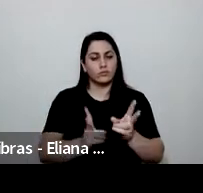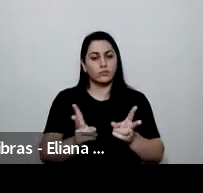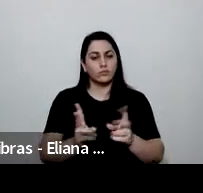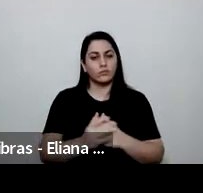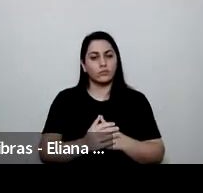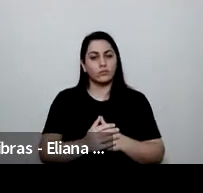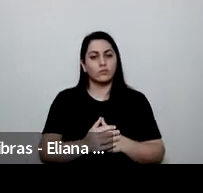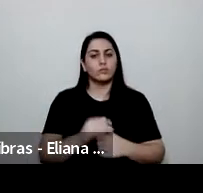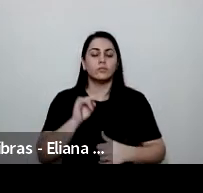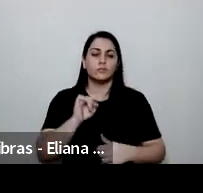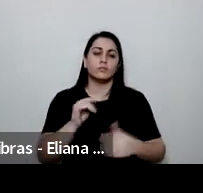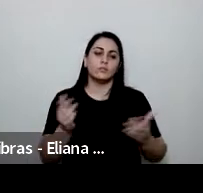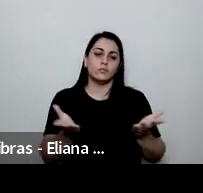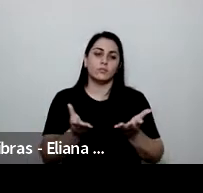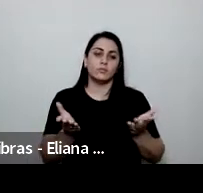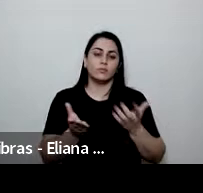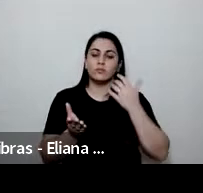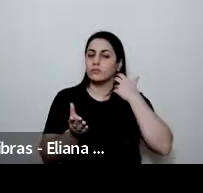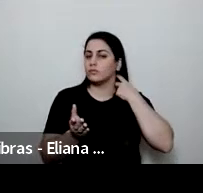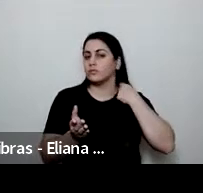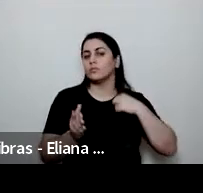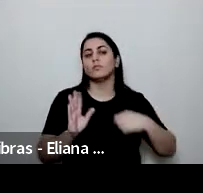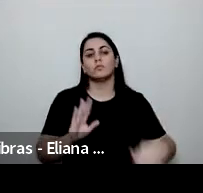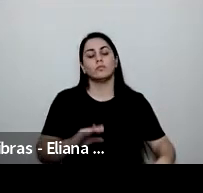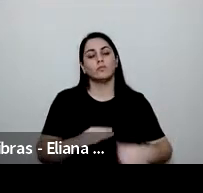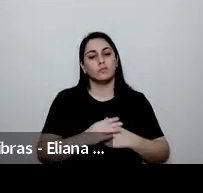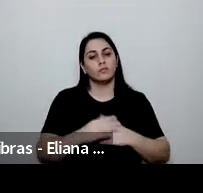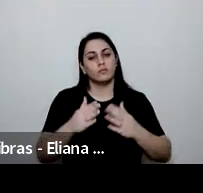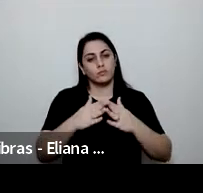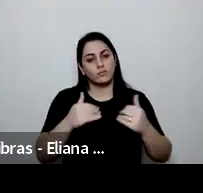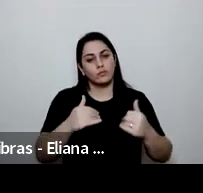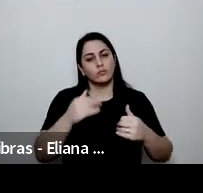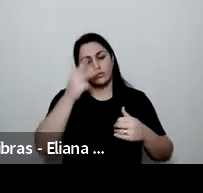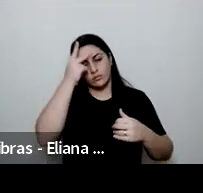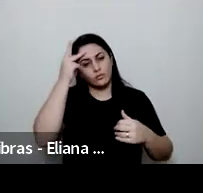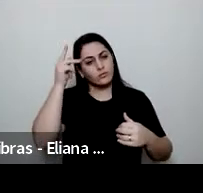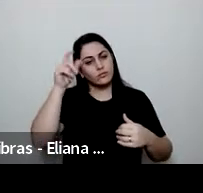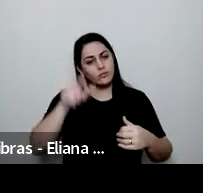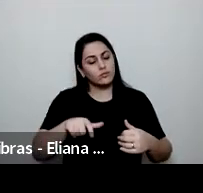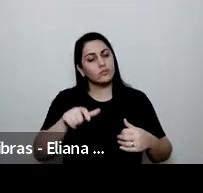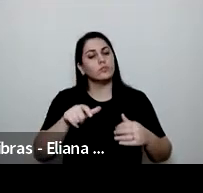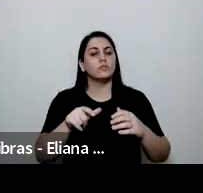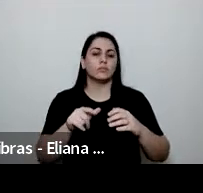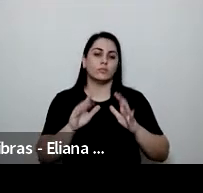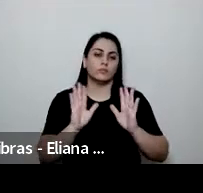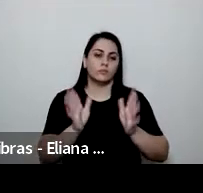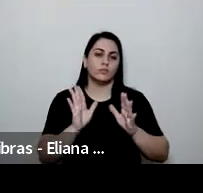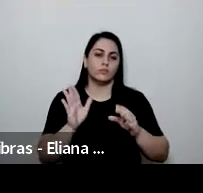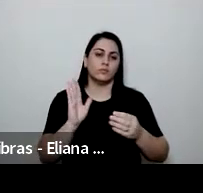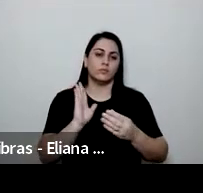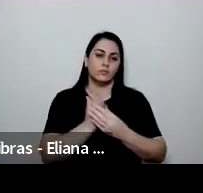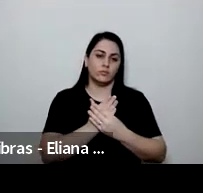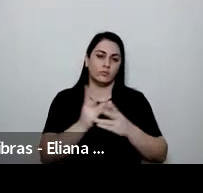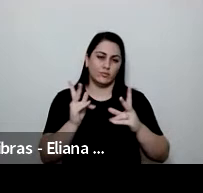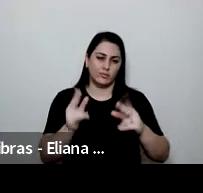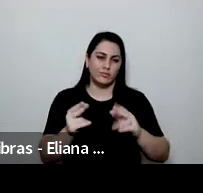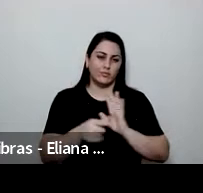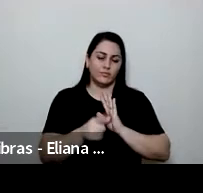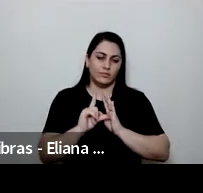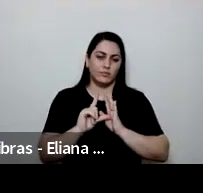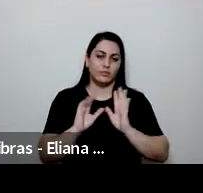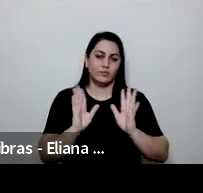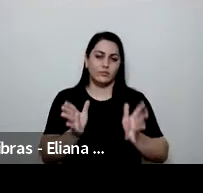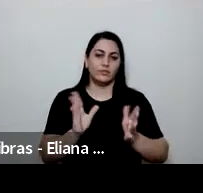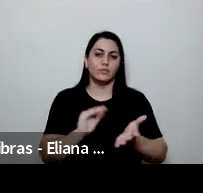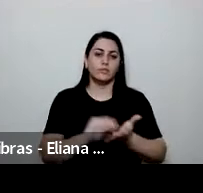nesse caso é a realidade como tal como no rio aqui não houve a